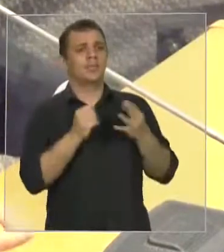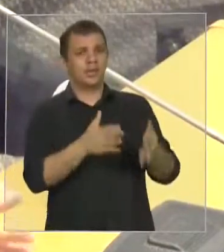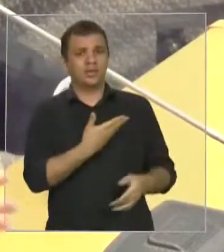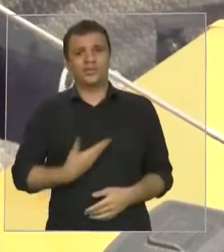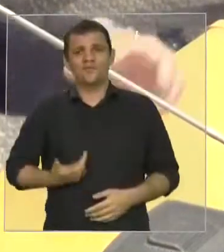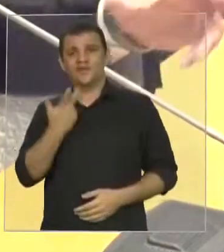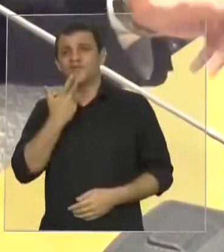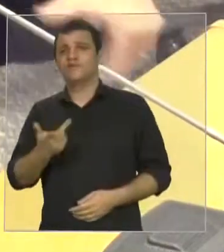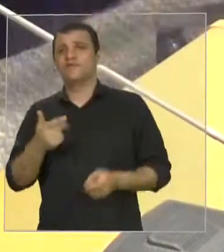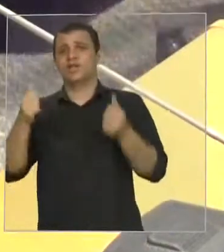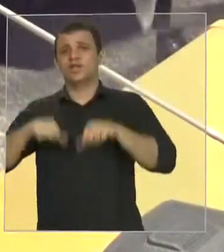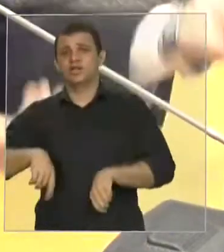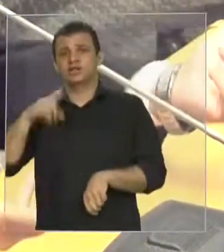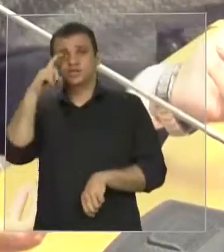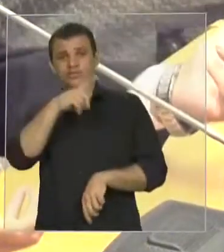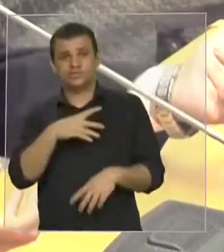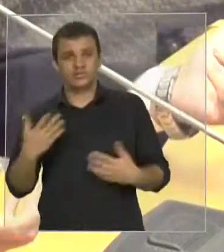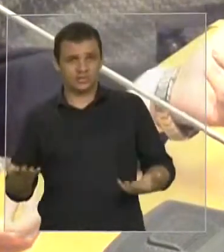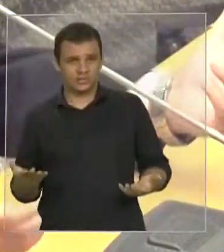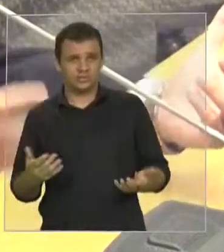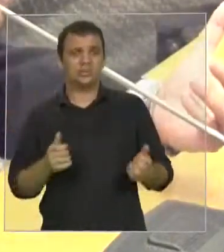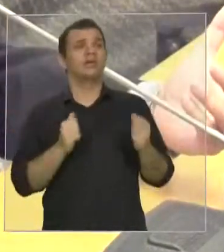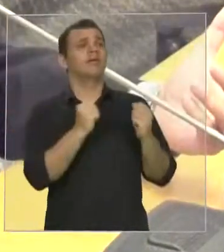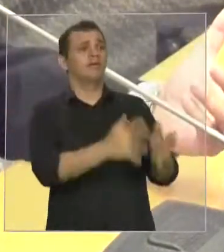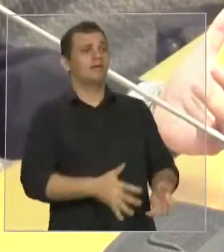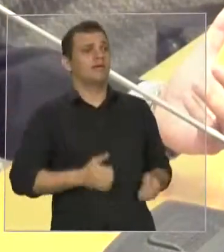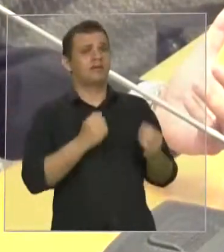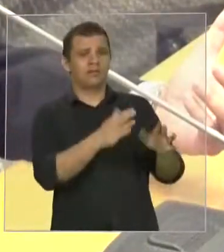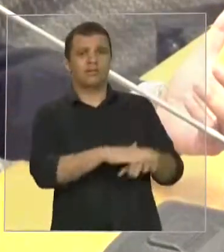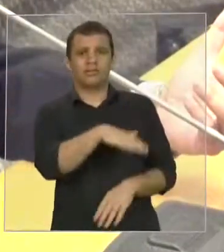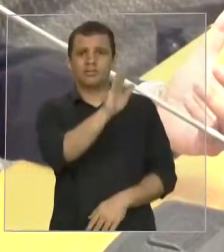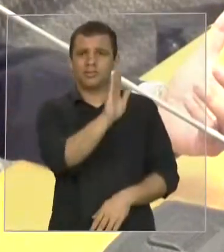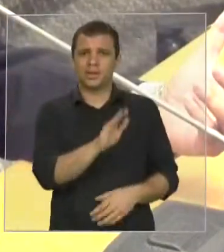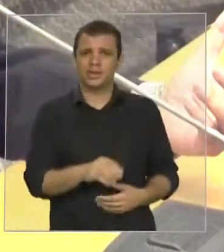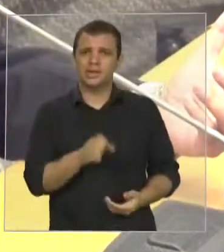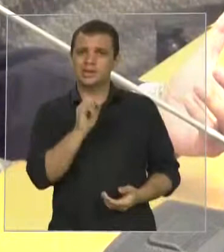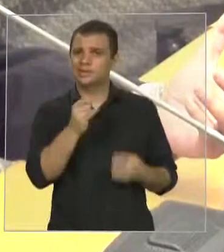setor de orçamento, é criar mais despesa para o Estado quando